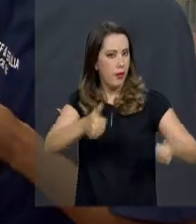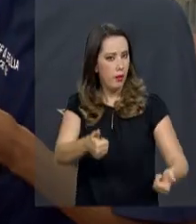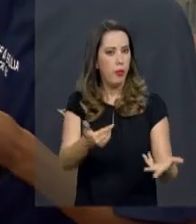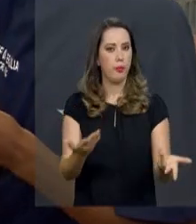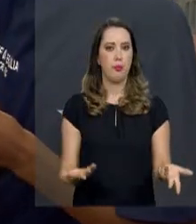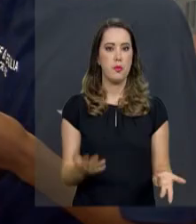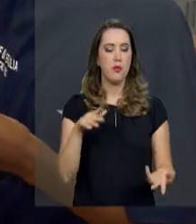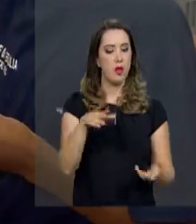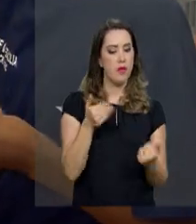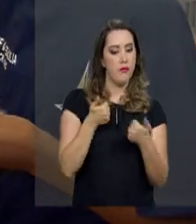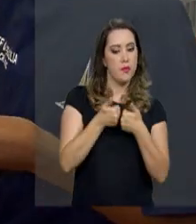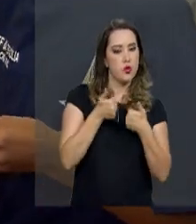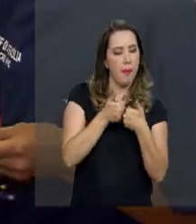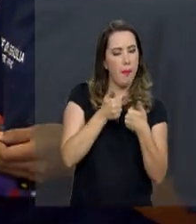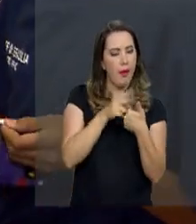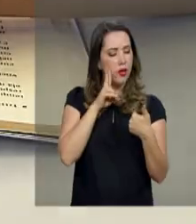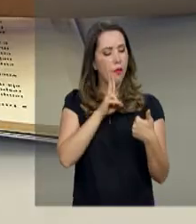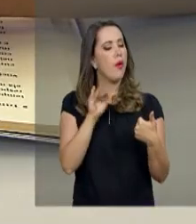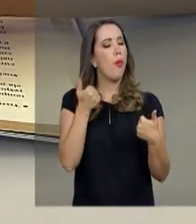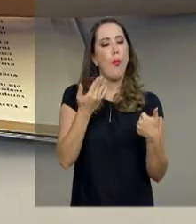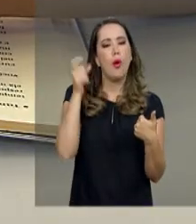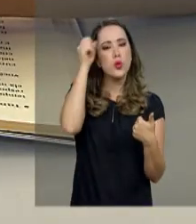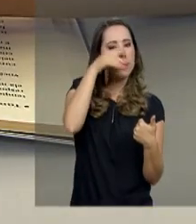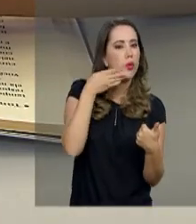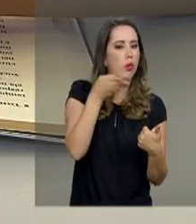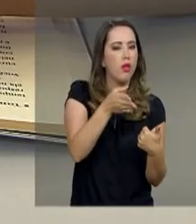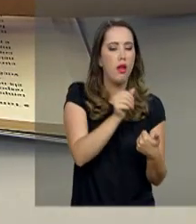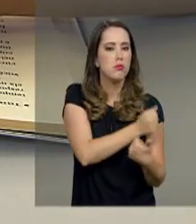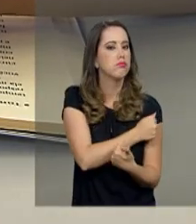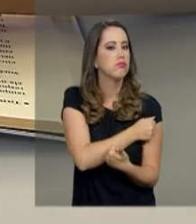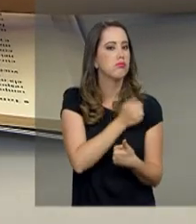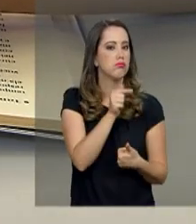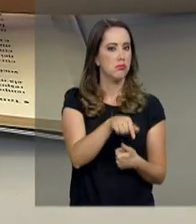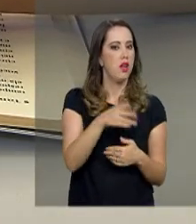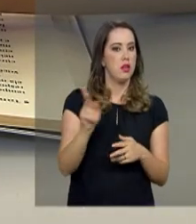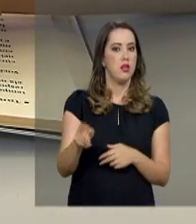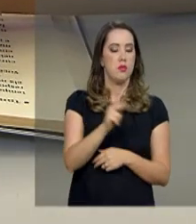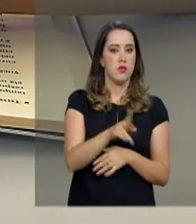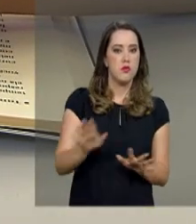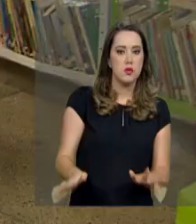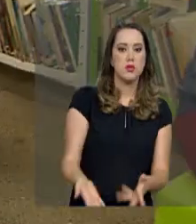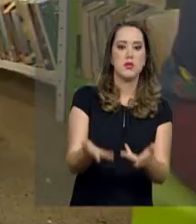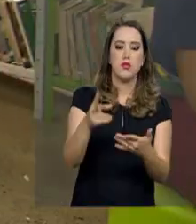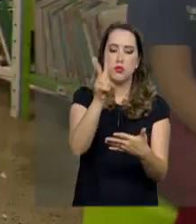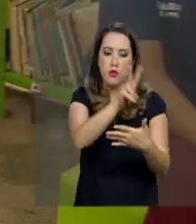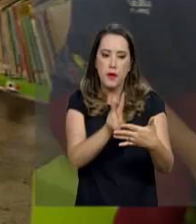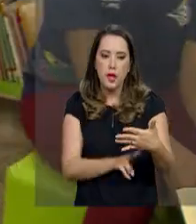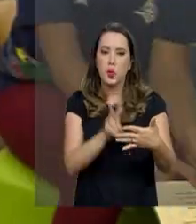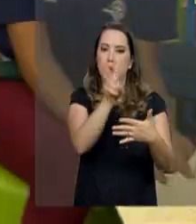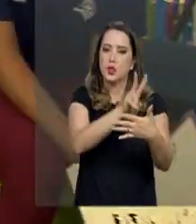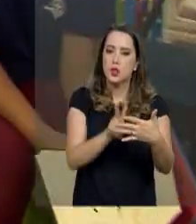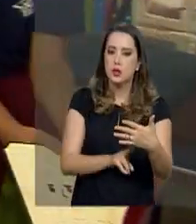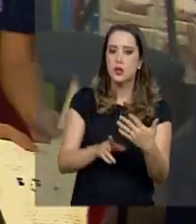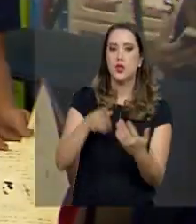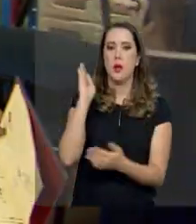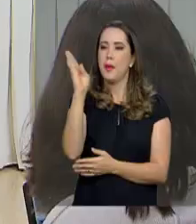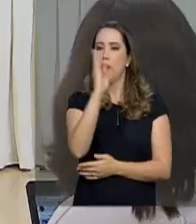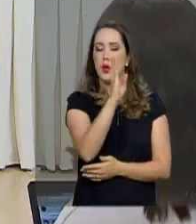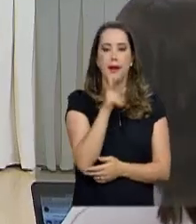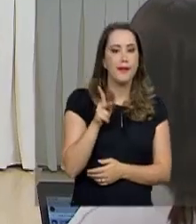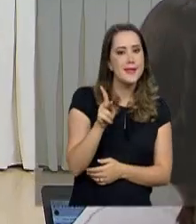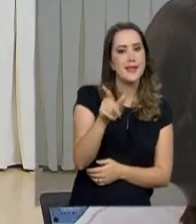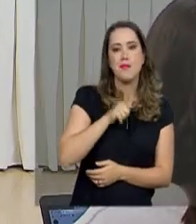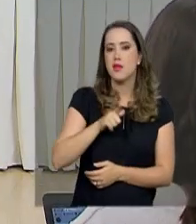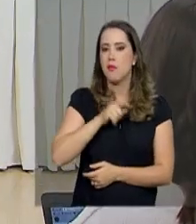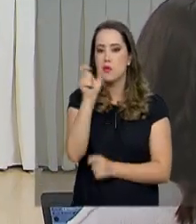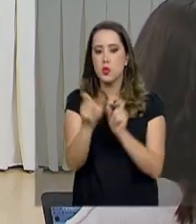de perto quais são as dificuldades dos alunos, por aqui os professores incentivam o hábito da leitura. O movimento na biblioteca não para.